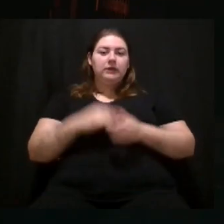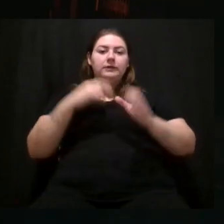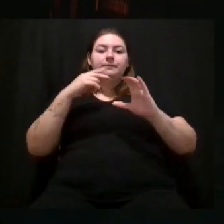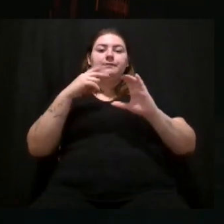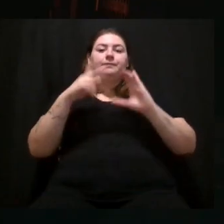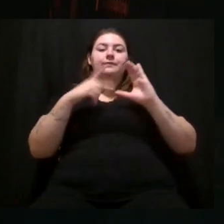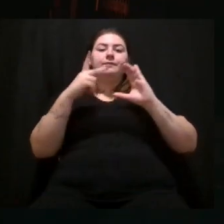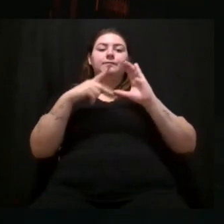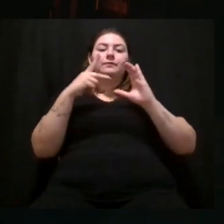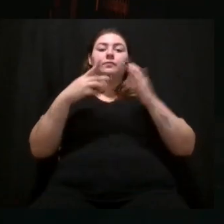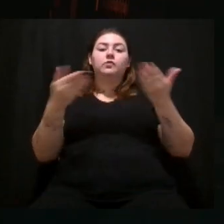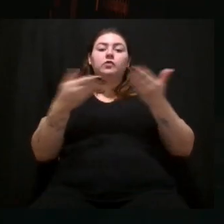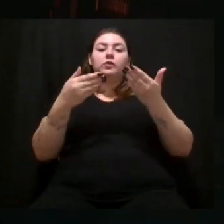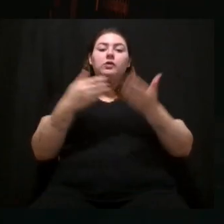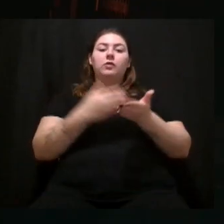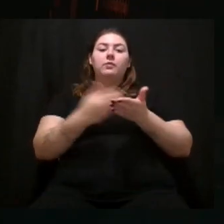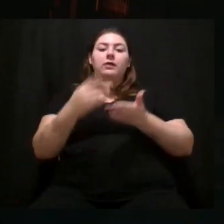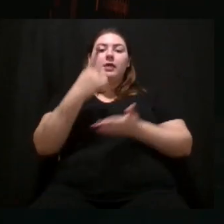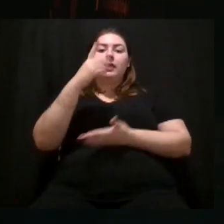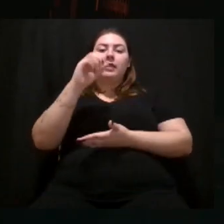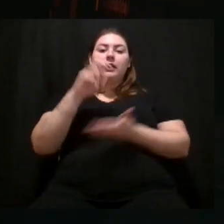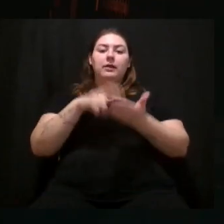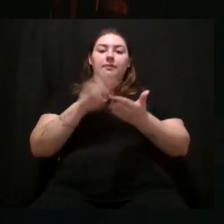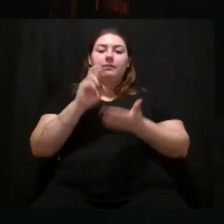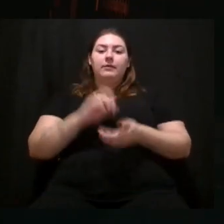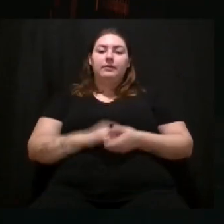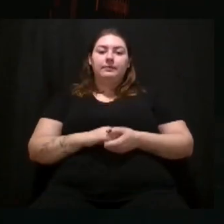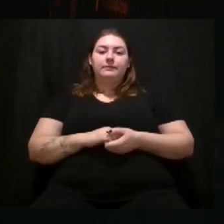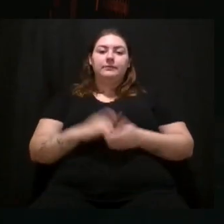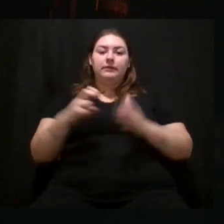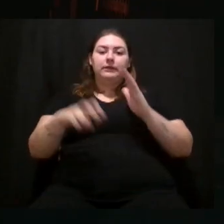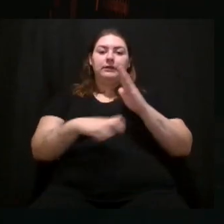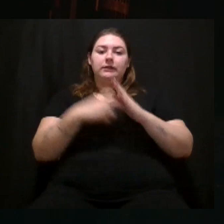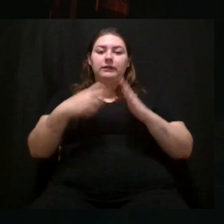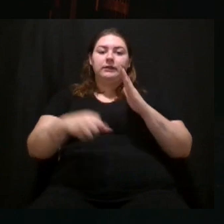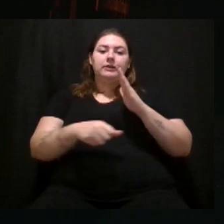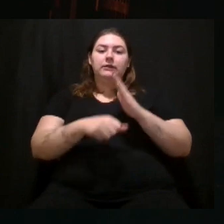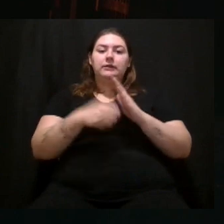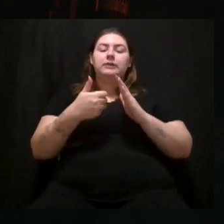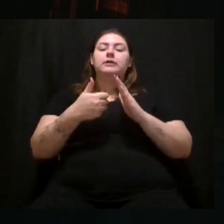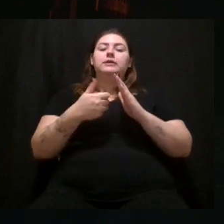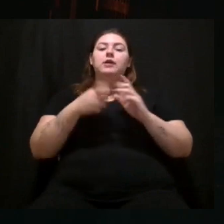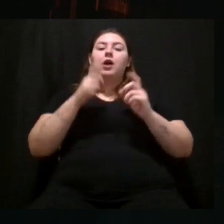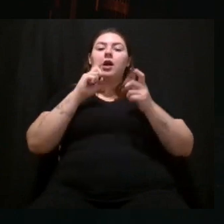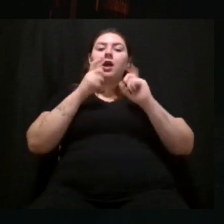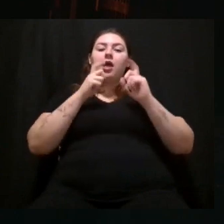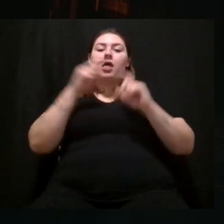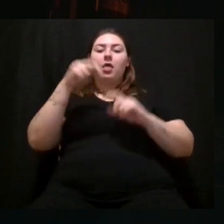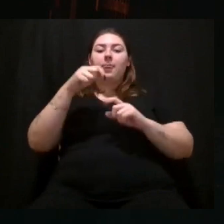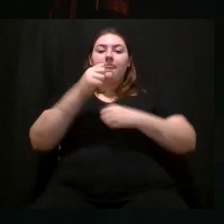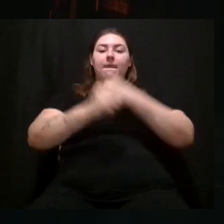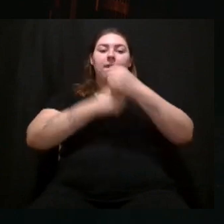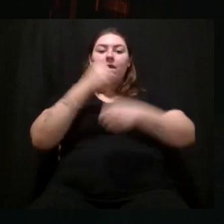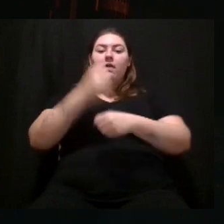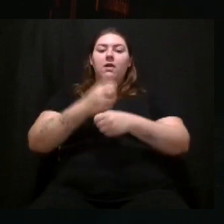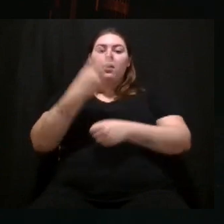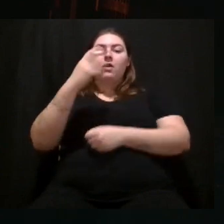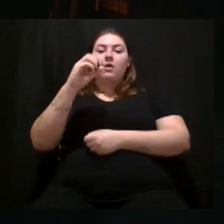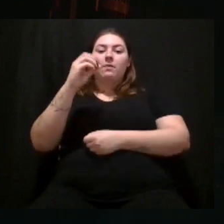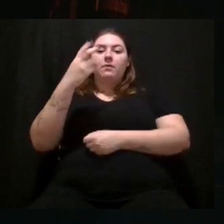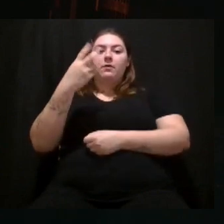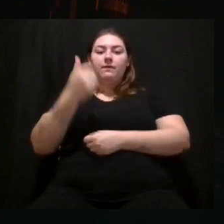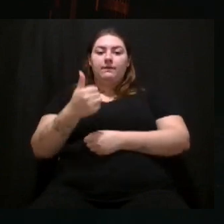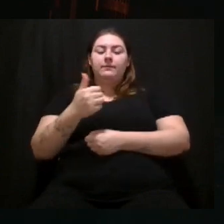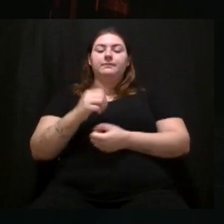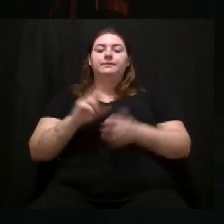das 10 da manhã, daqui a pouquinho, a quinta e sexta reuniões extraordinárias deste ano de 2026. Na pauta estão